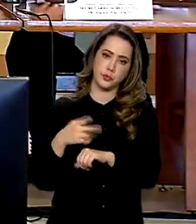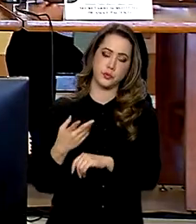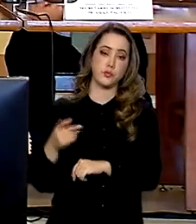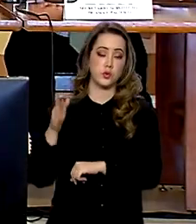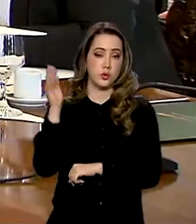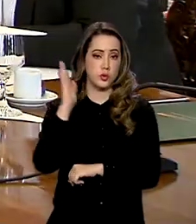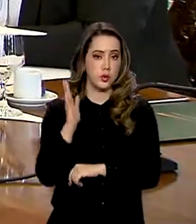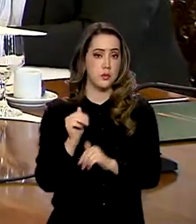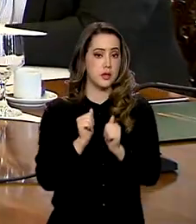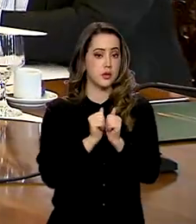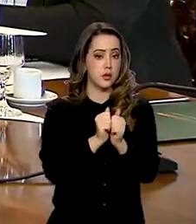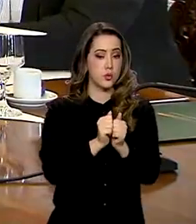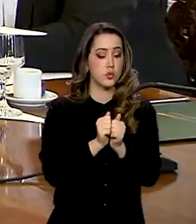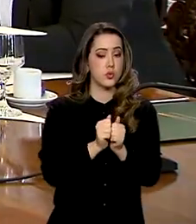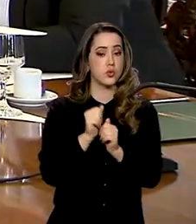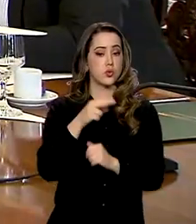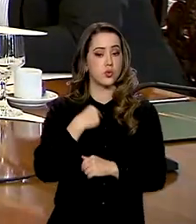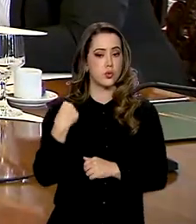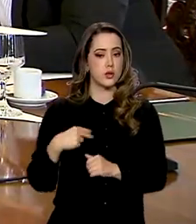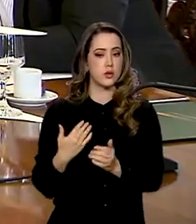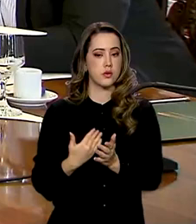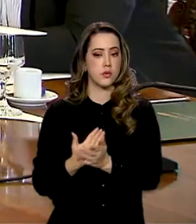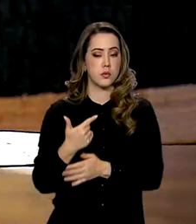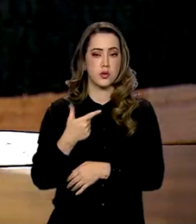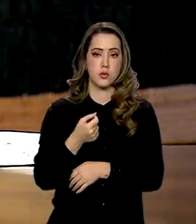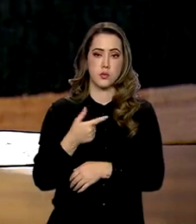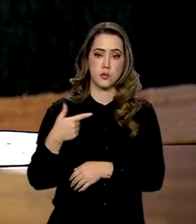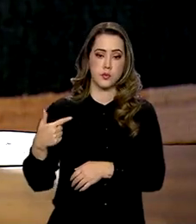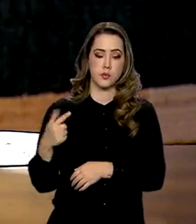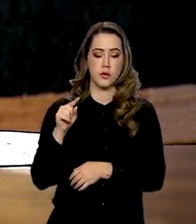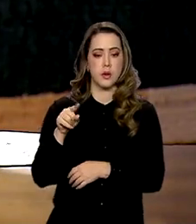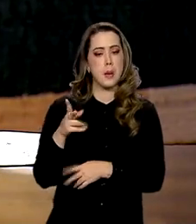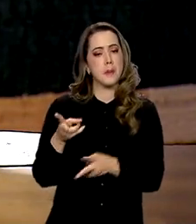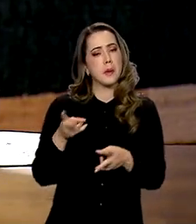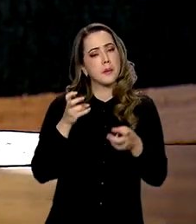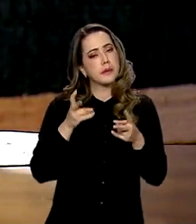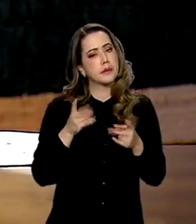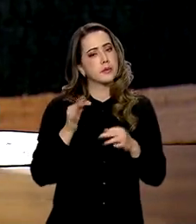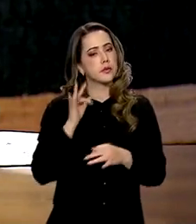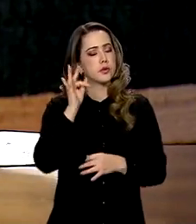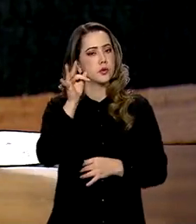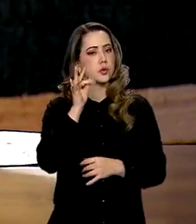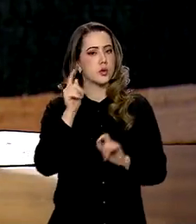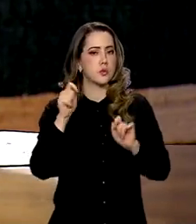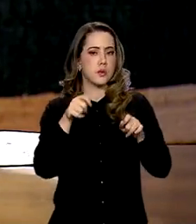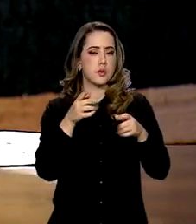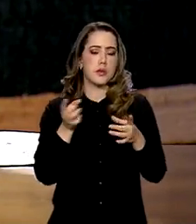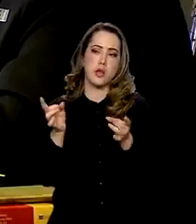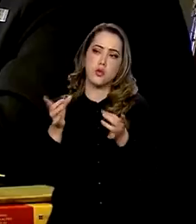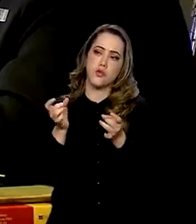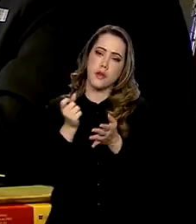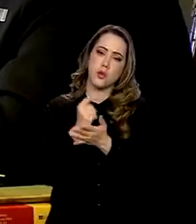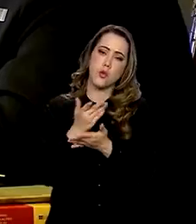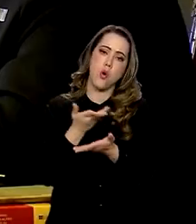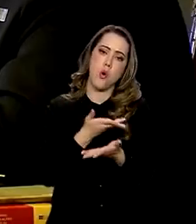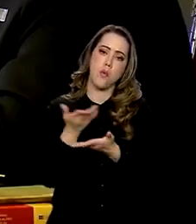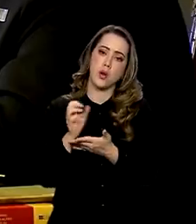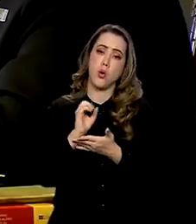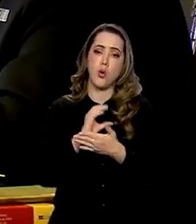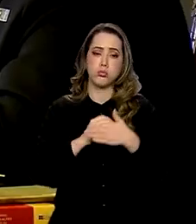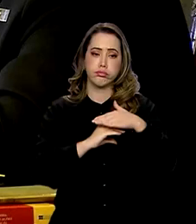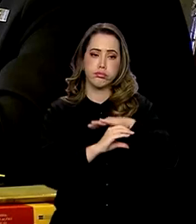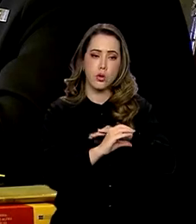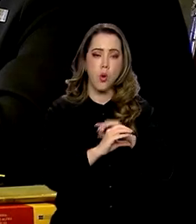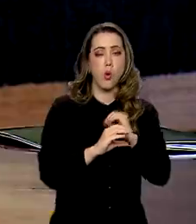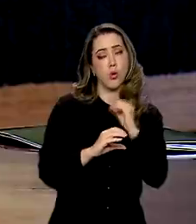Brasil e China em vigor desde 2022 para identificar futuros negócios e investimentos entre